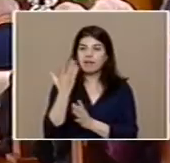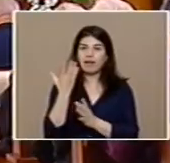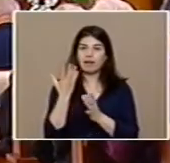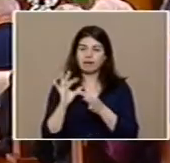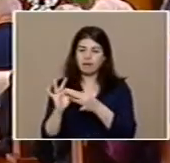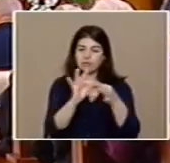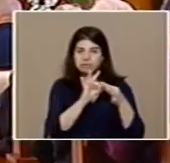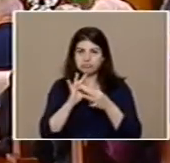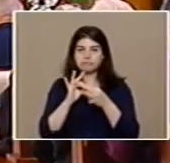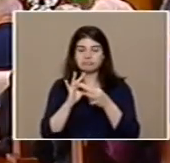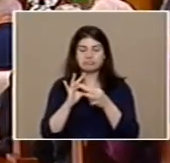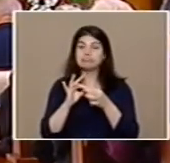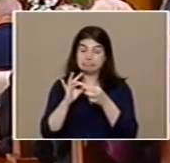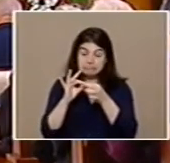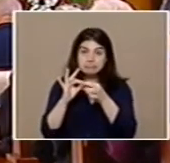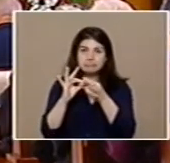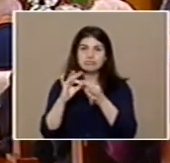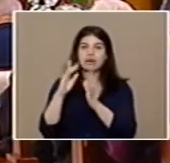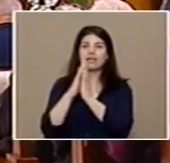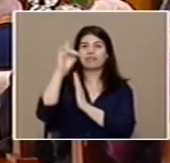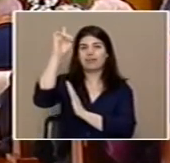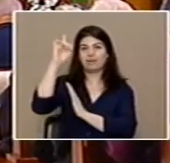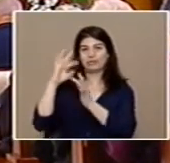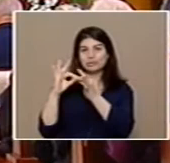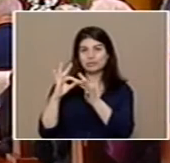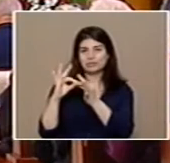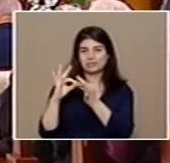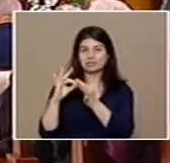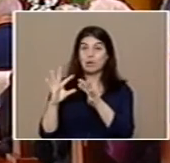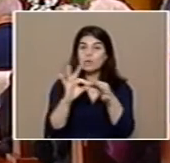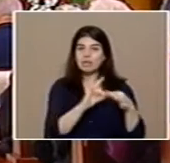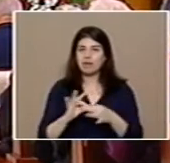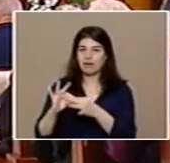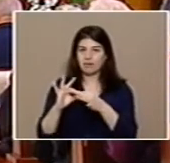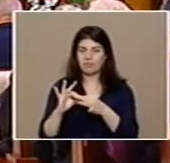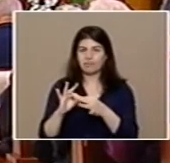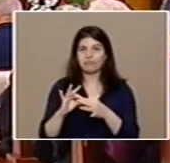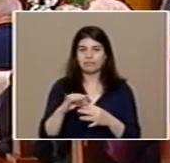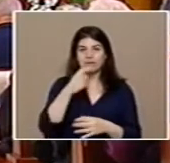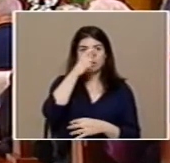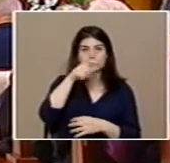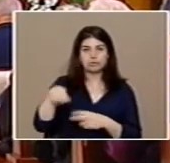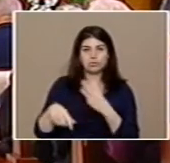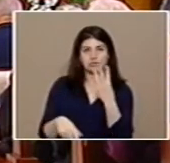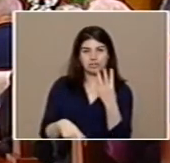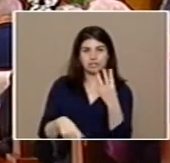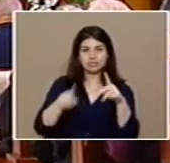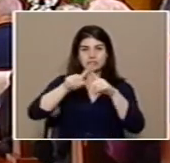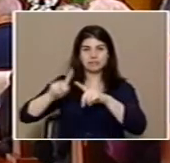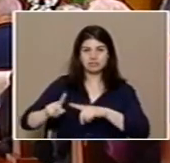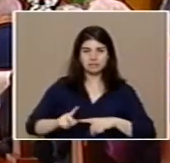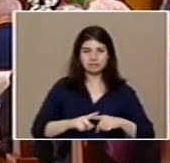o União ele é o próprio Deus a Santíssima Trindade três pessoas distintas mas